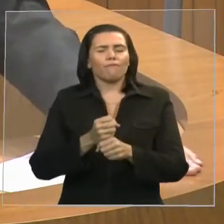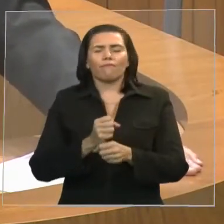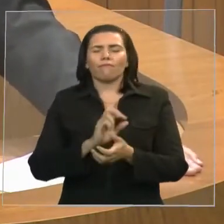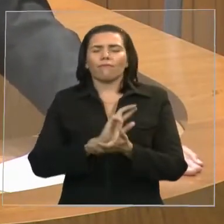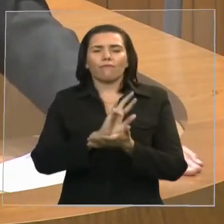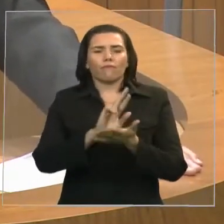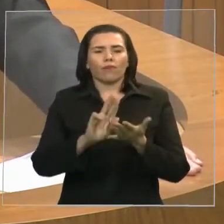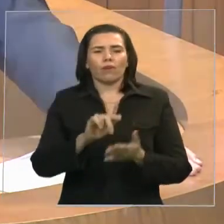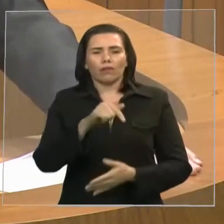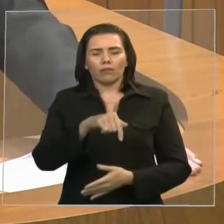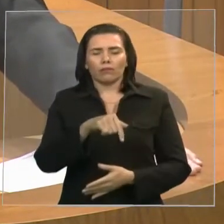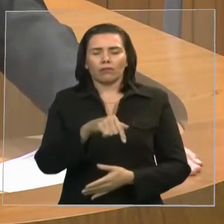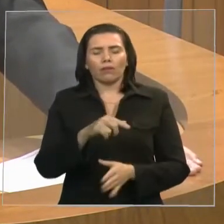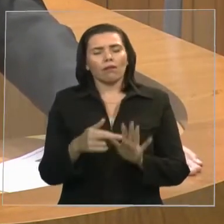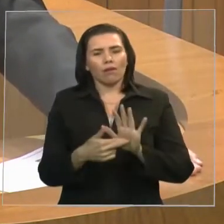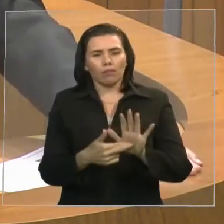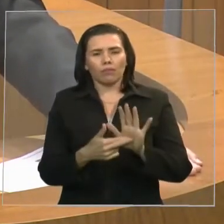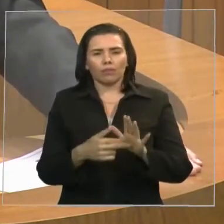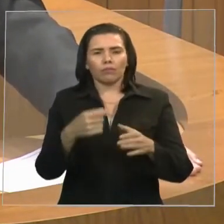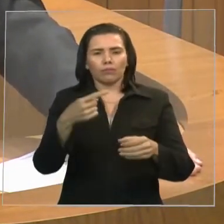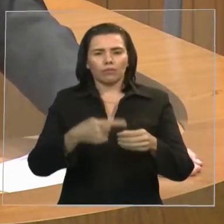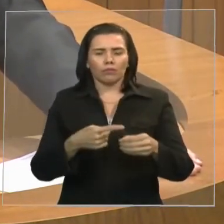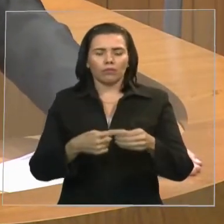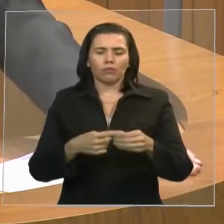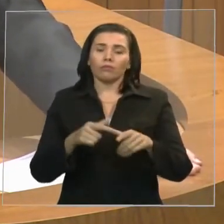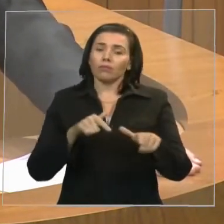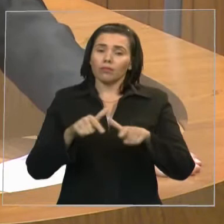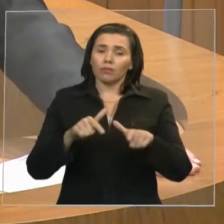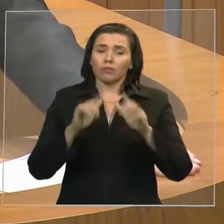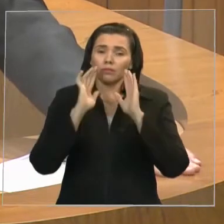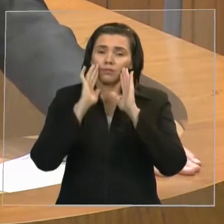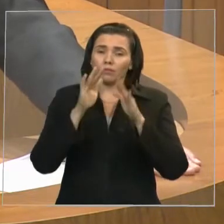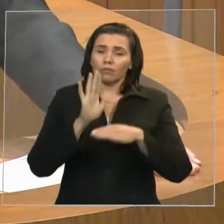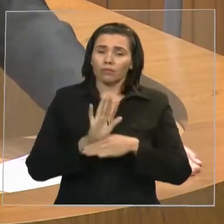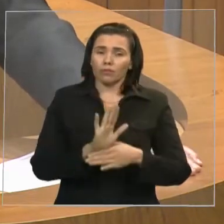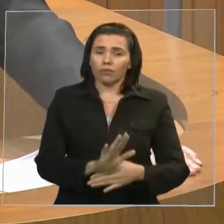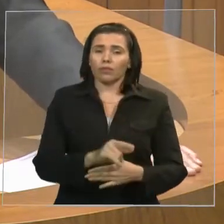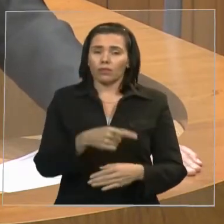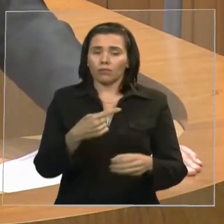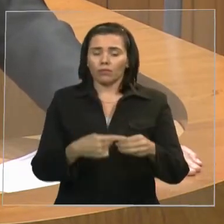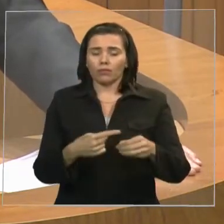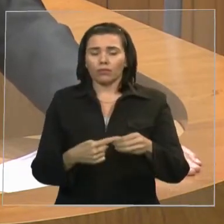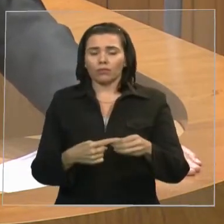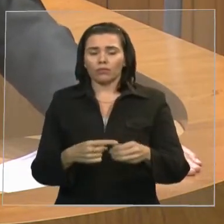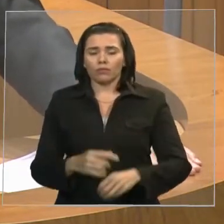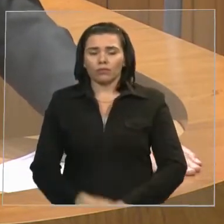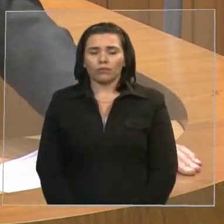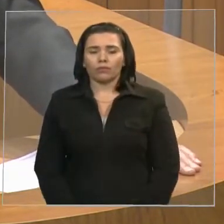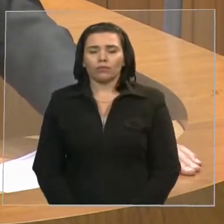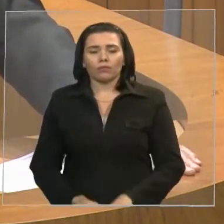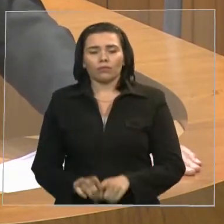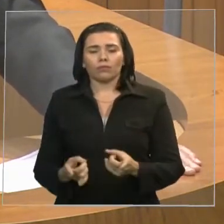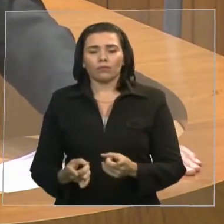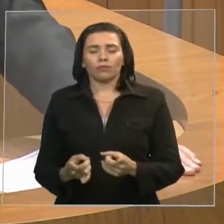pelo município em forma de trabalho e benefício. Mas aqui nesse momento eu quero